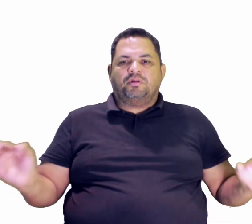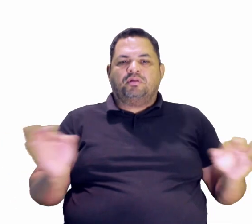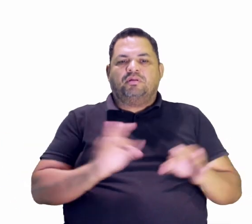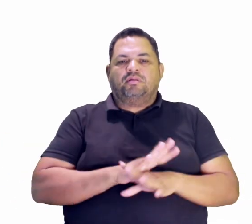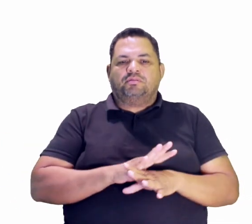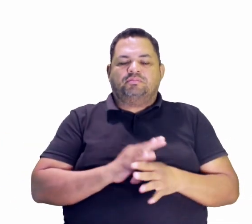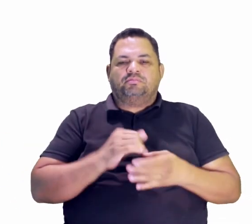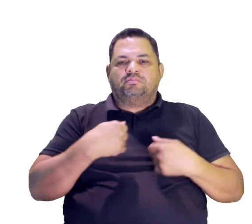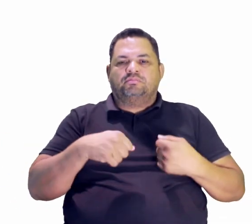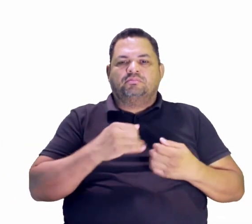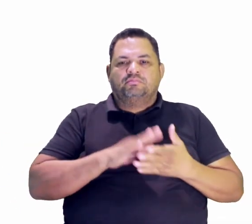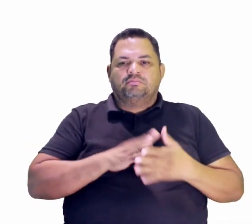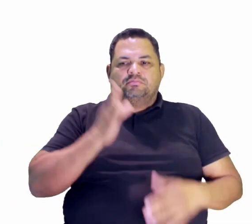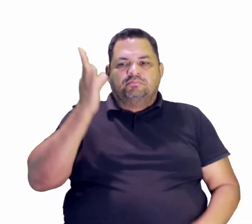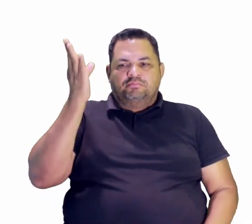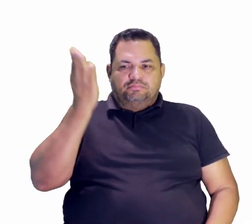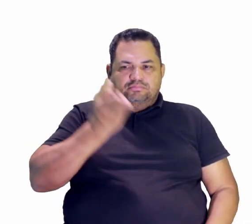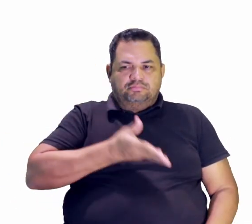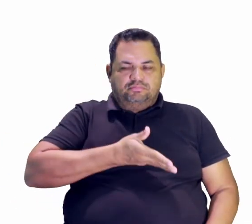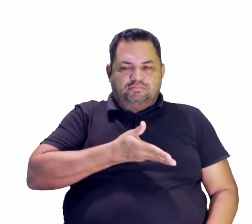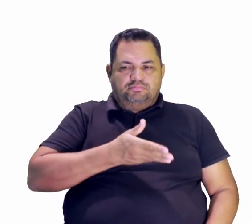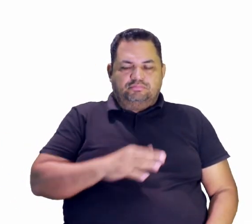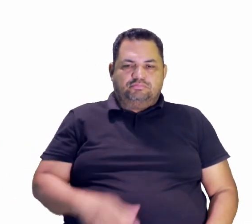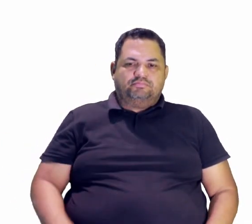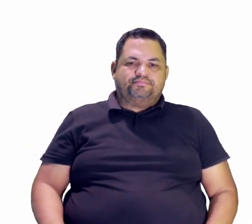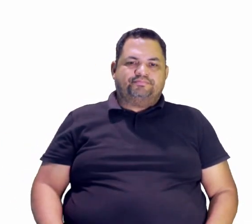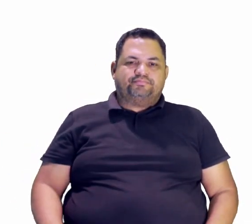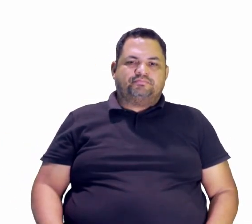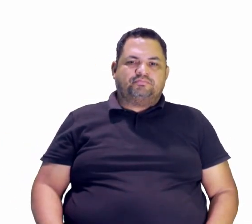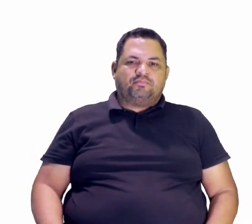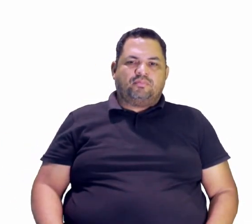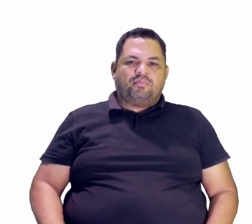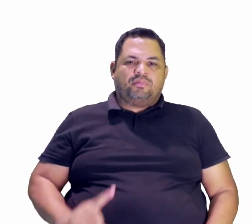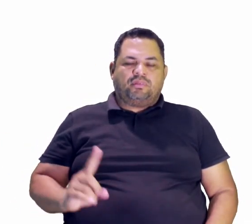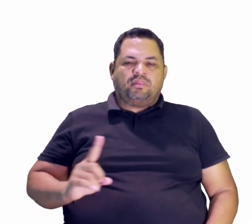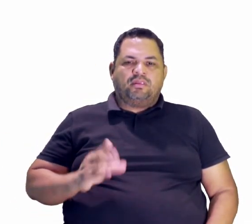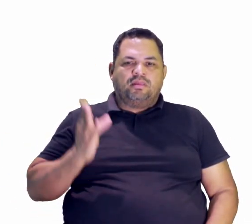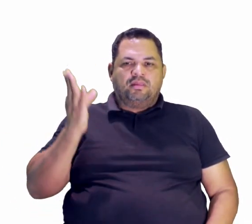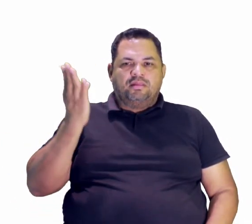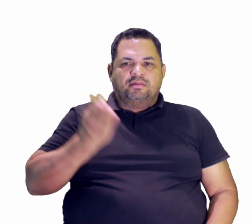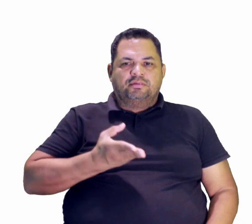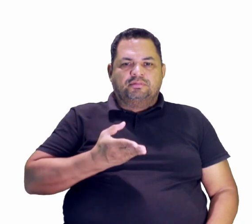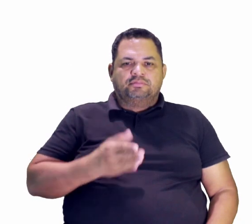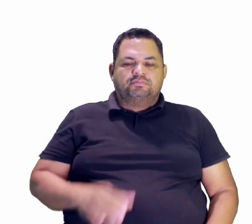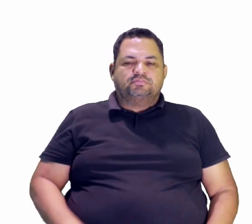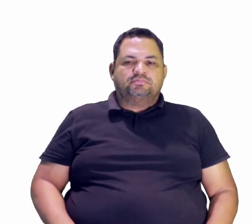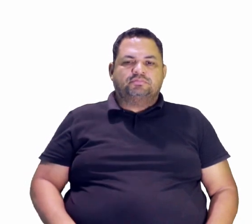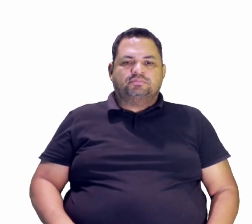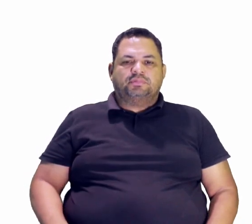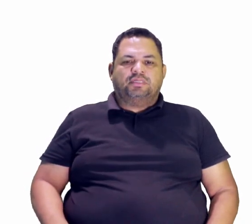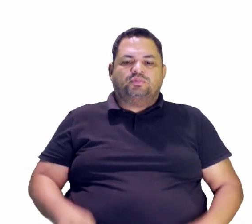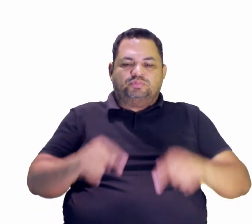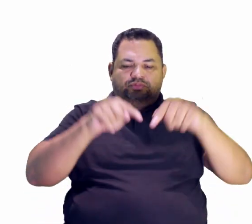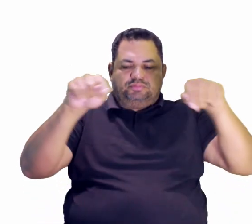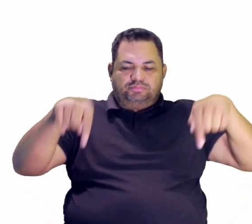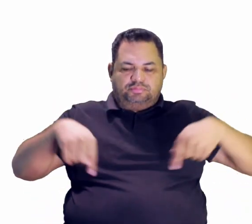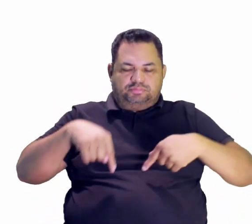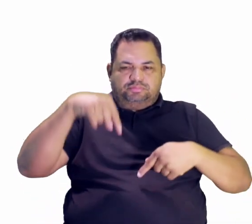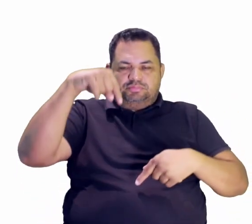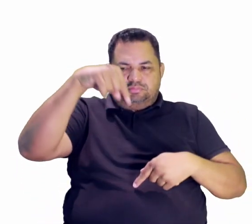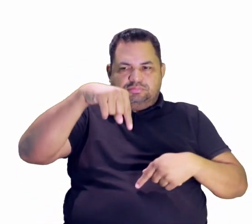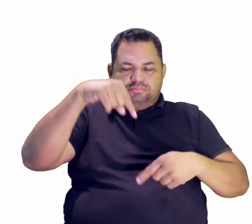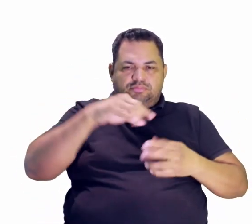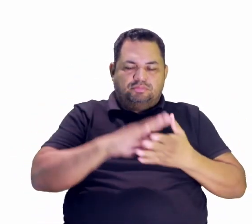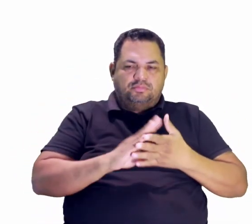João precisa percorrer. Não é na diagonal, na oblíqua. Está no centro do campo, né? Você não sabe,